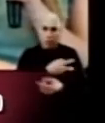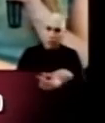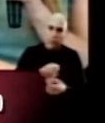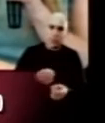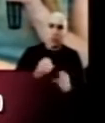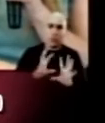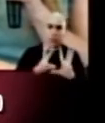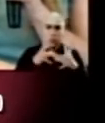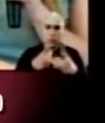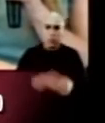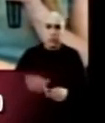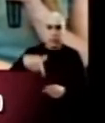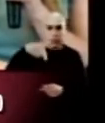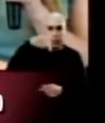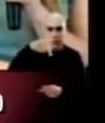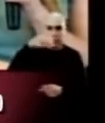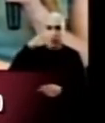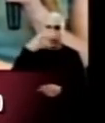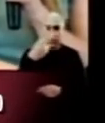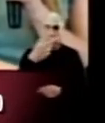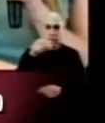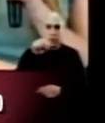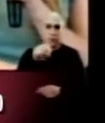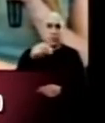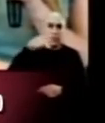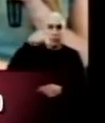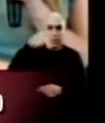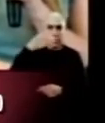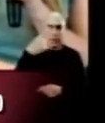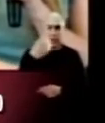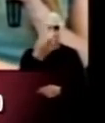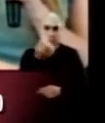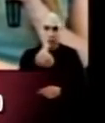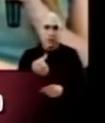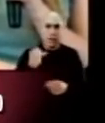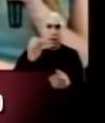totalizando 72.716 testes. Destes,